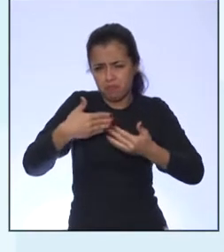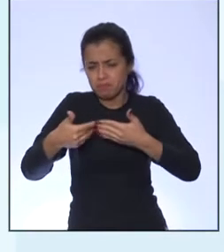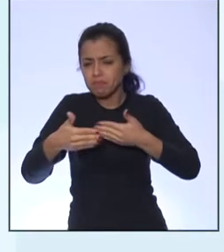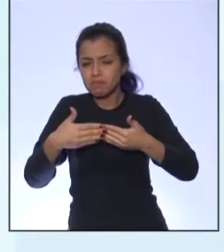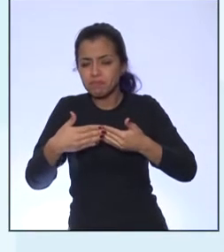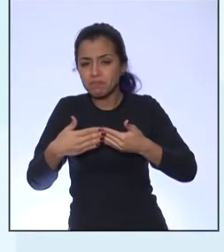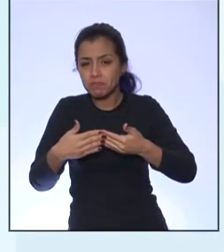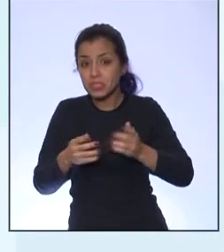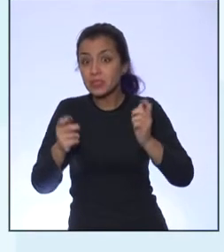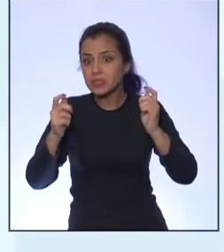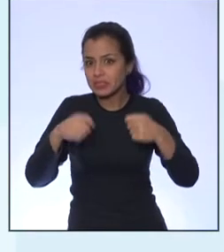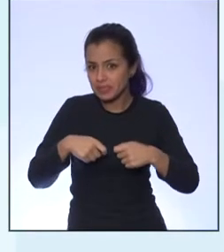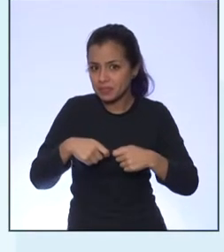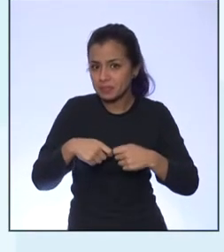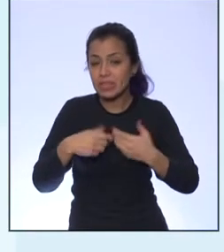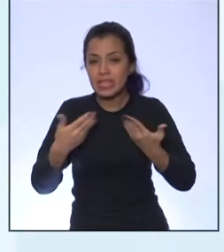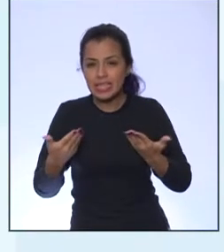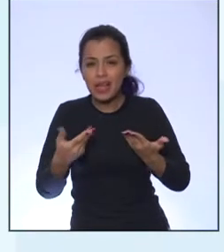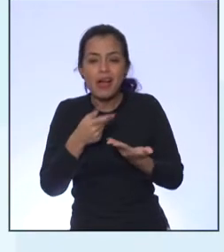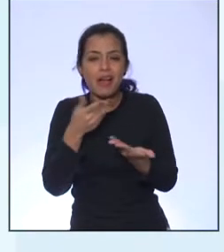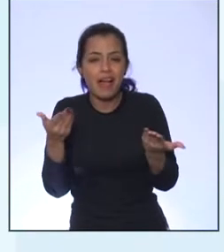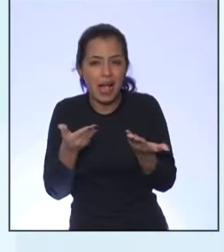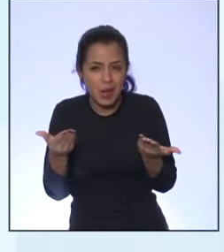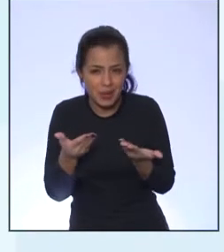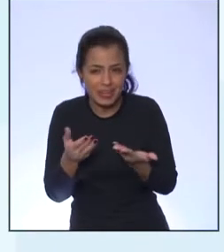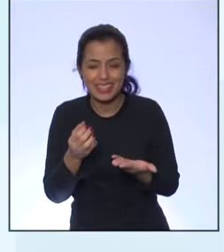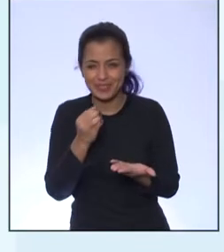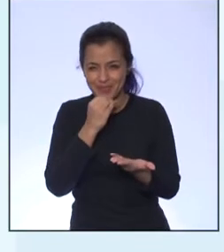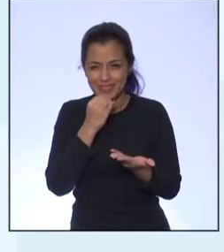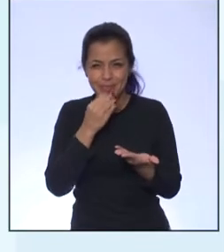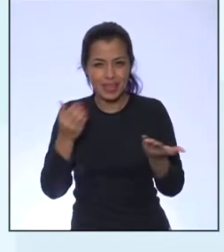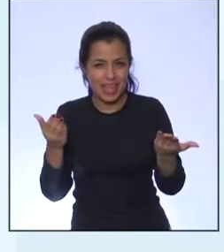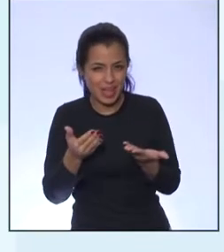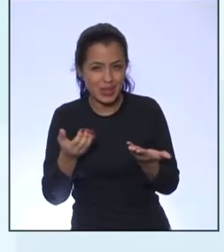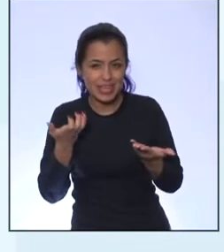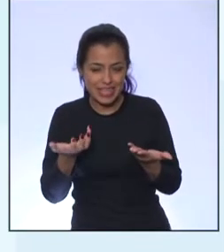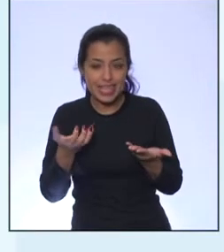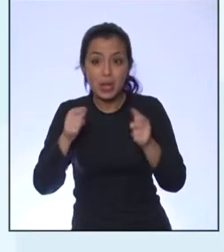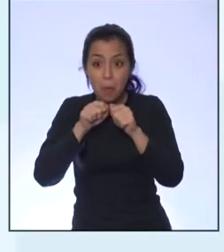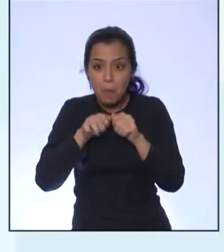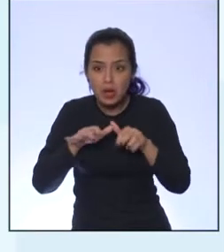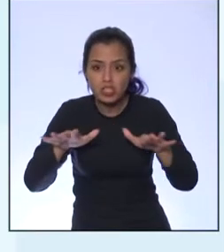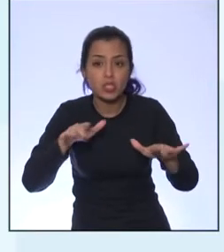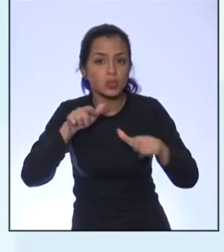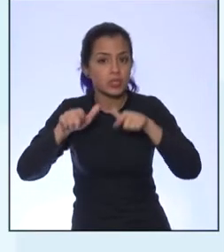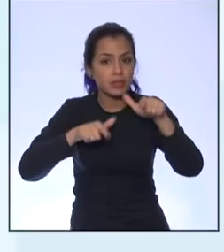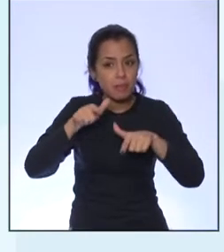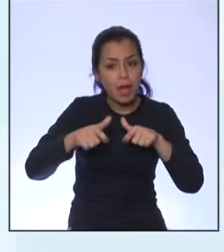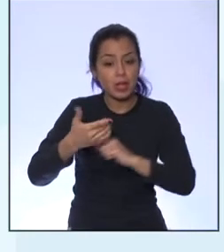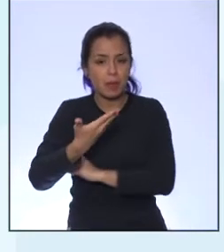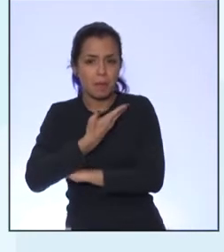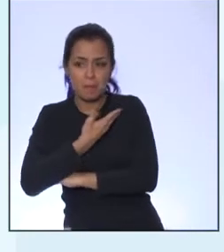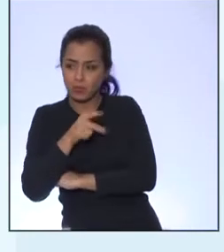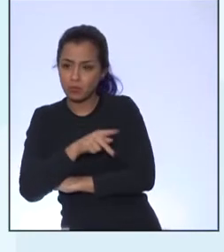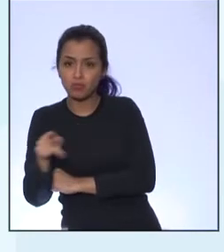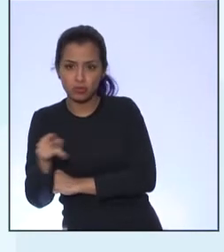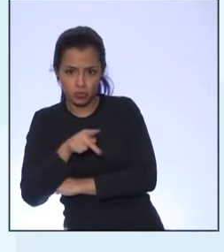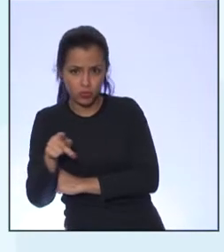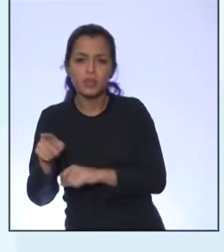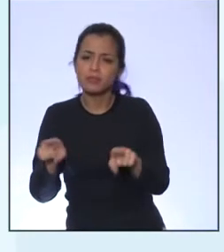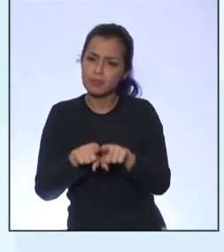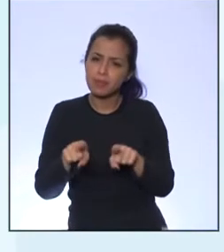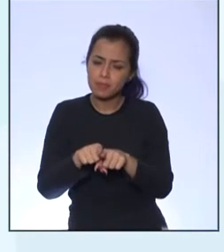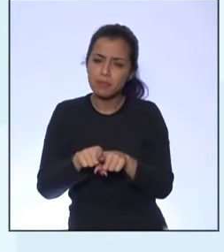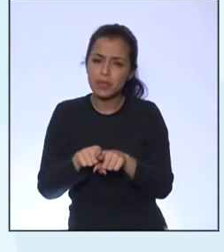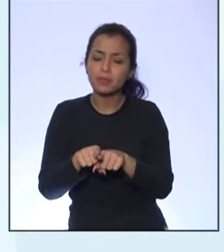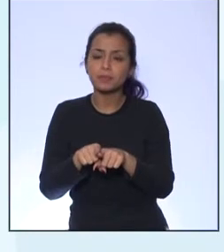campo da formação continuada, que é o que eu estou agora trabalhando, já quero compartilhar com vocês, colegas professores,